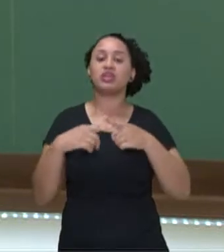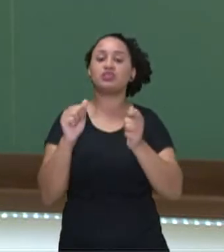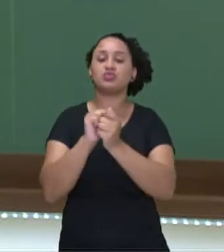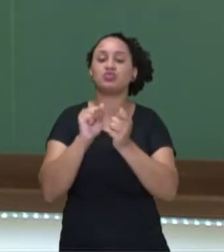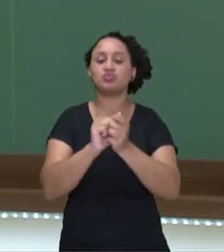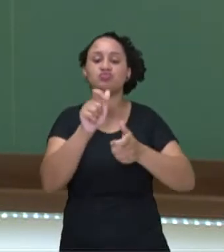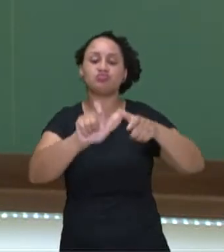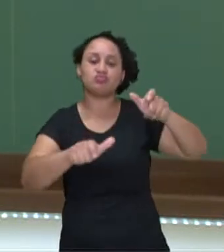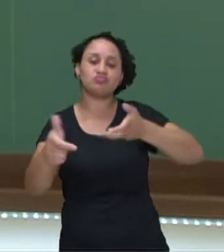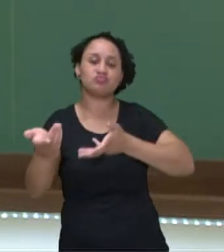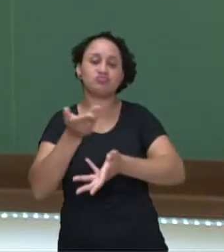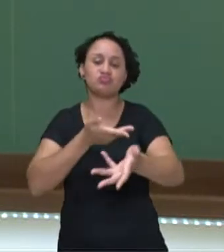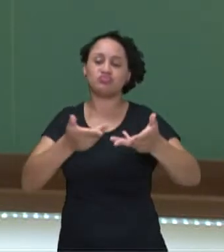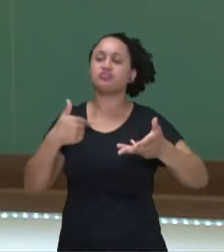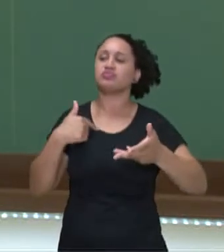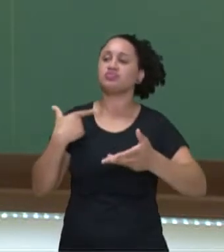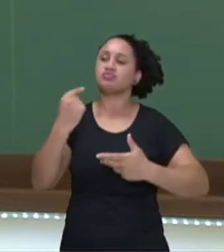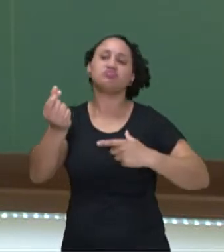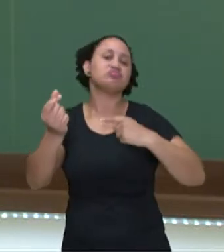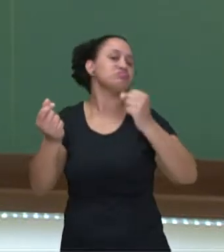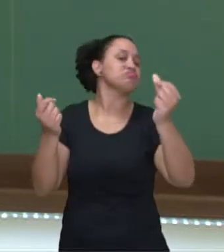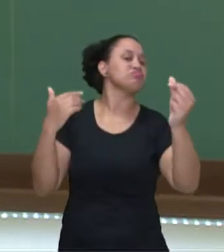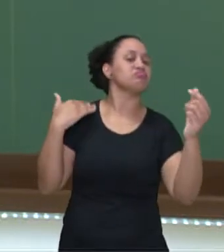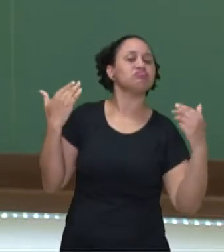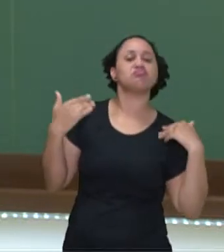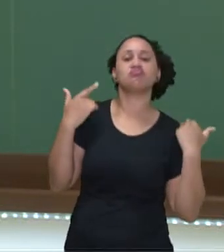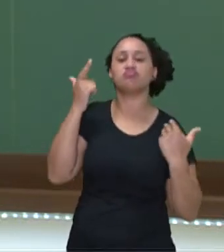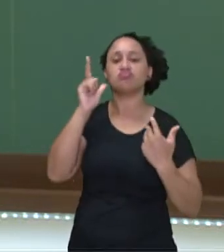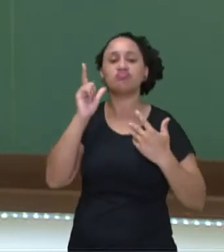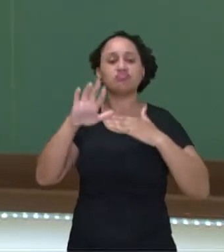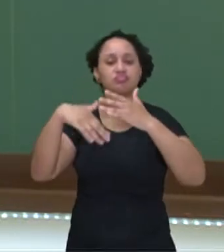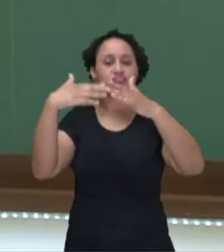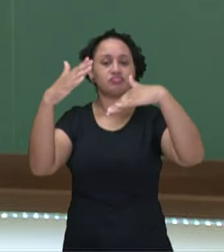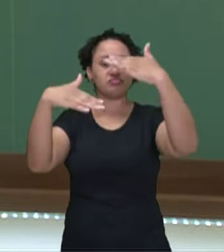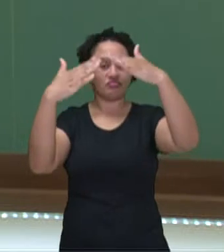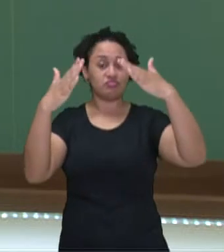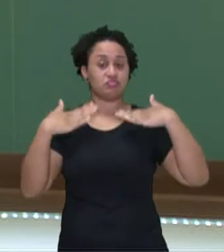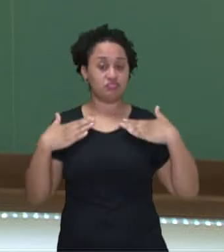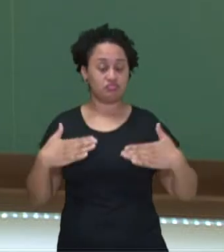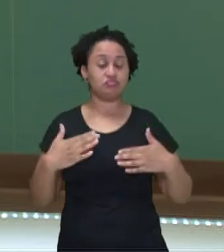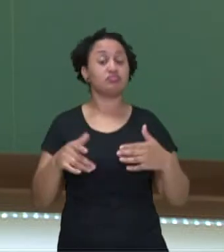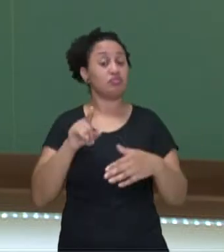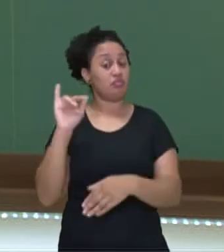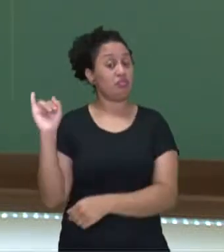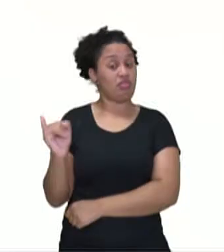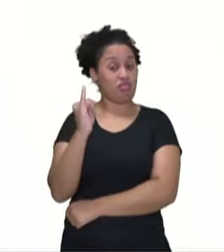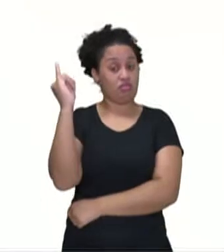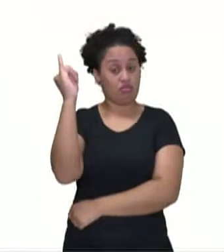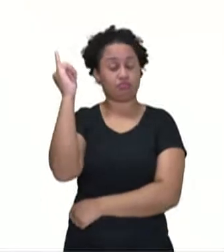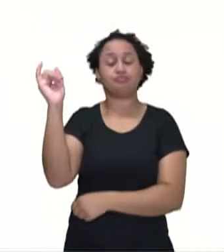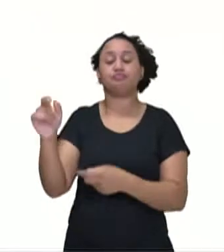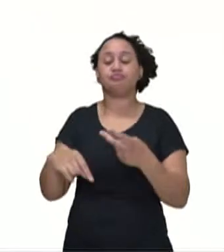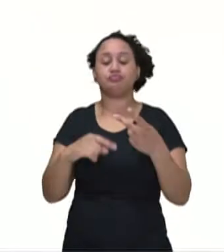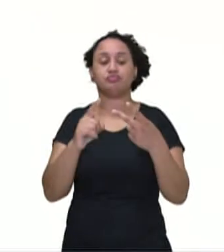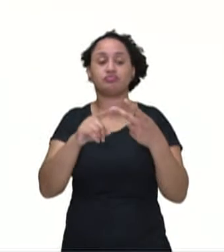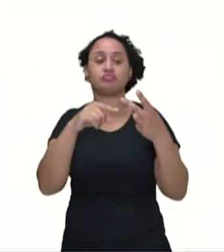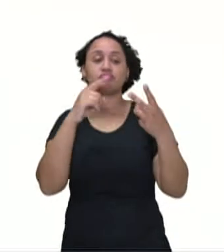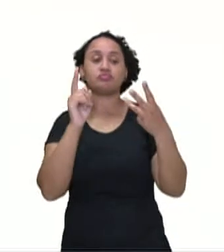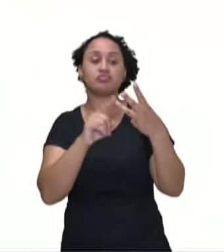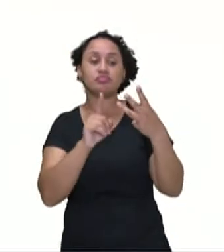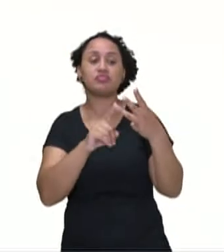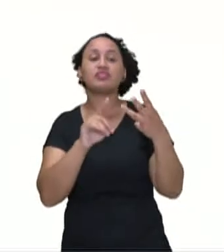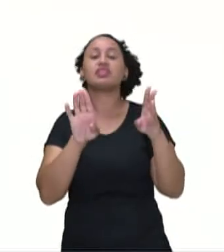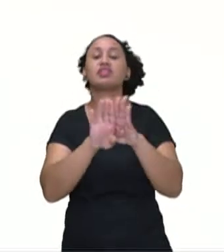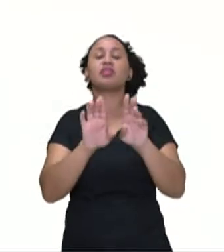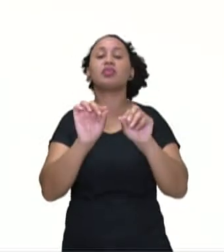com os outros, eu saio mais, eu desenvolvo meu corpo, tá? Isso é muito importante. O convívio humano